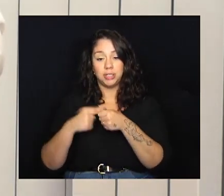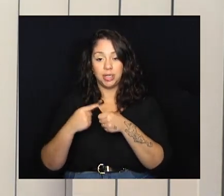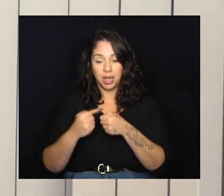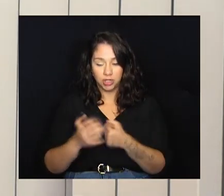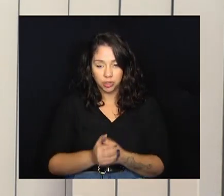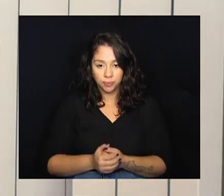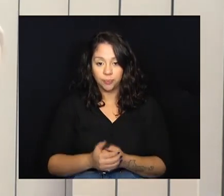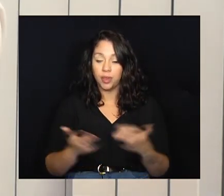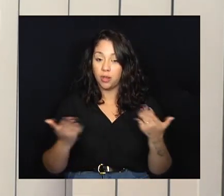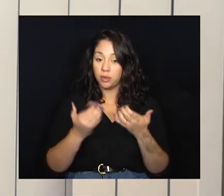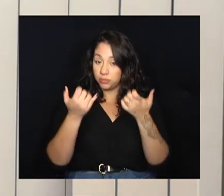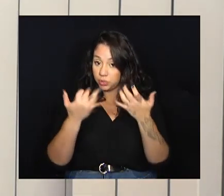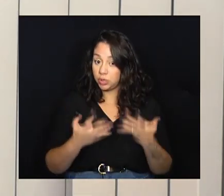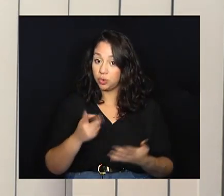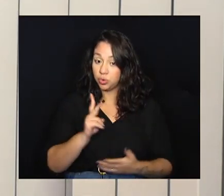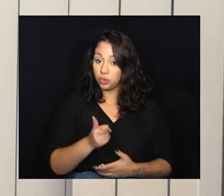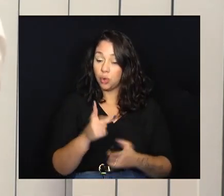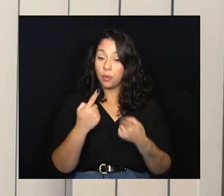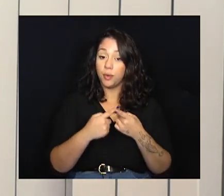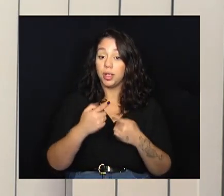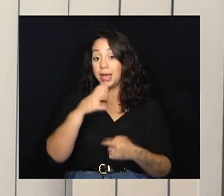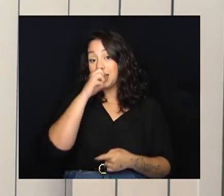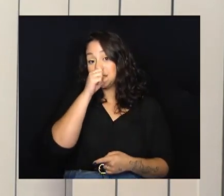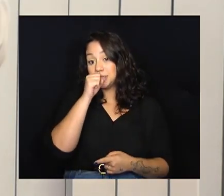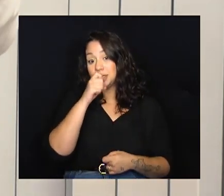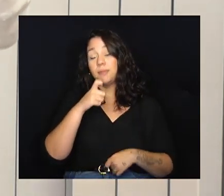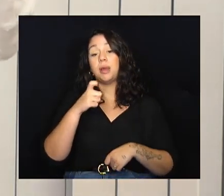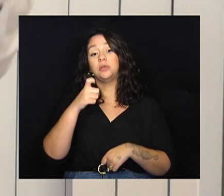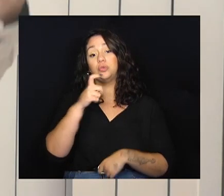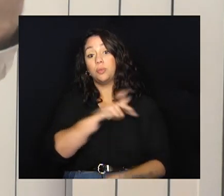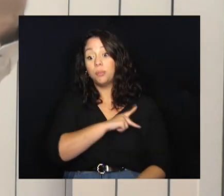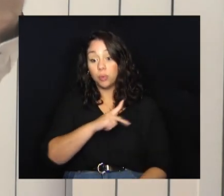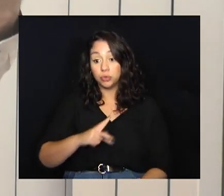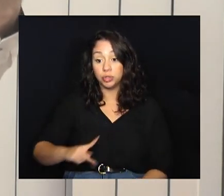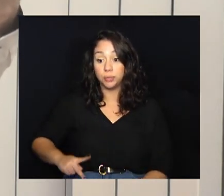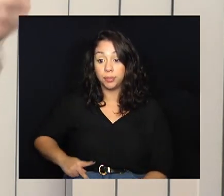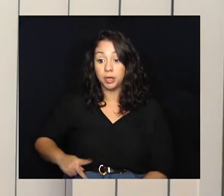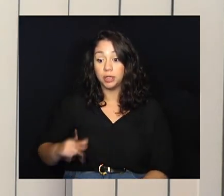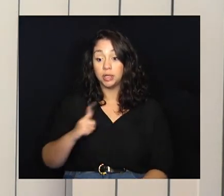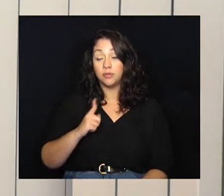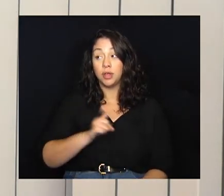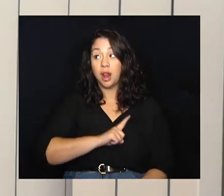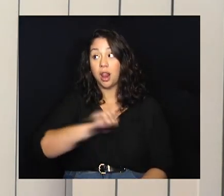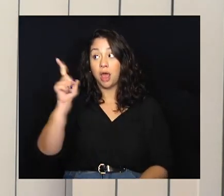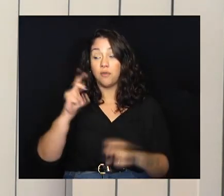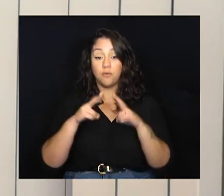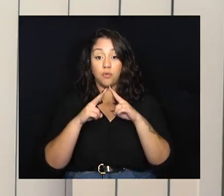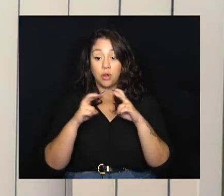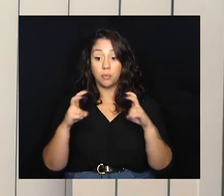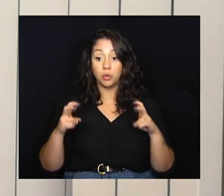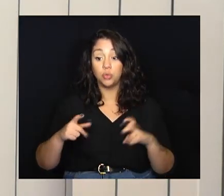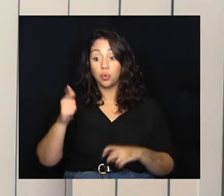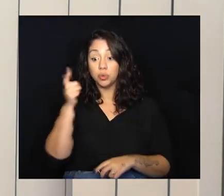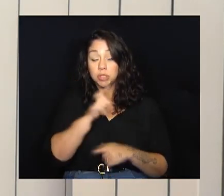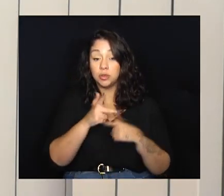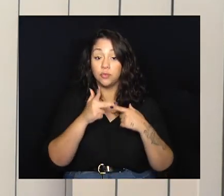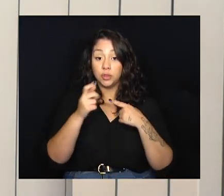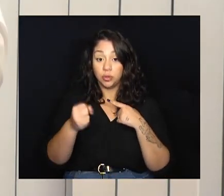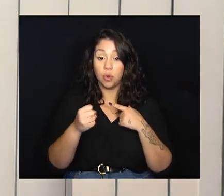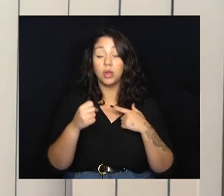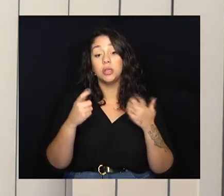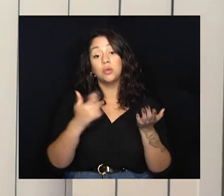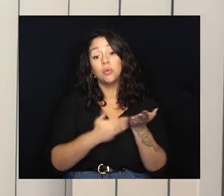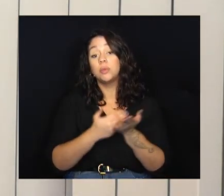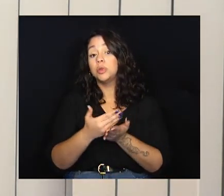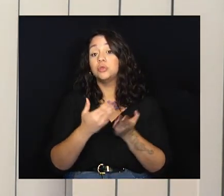segue balançando as redes porque ainda no sábado a ponte preta foi a Florianópolis conseguiu a Vitória que